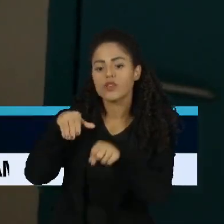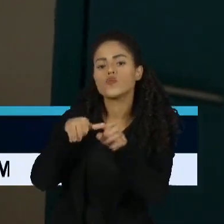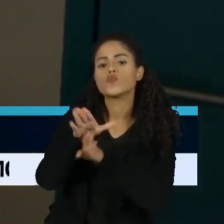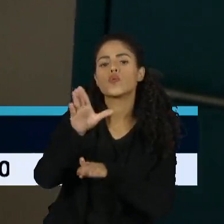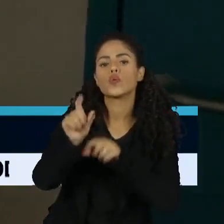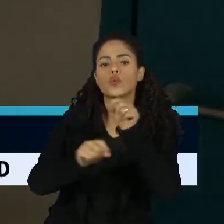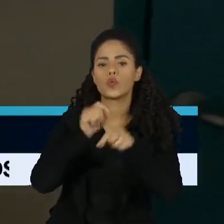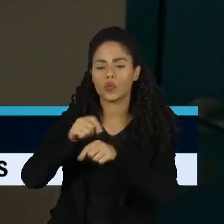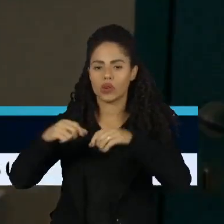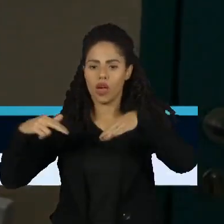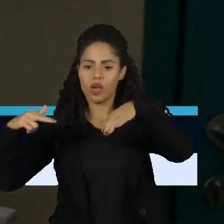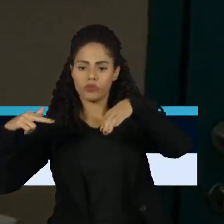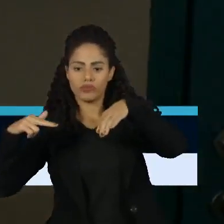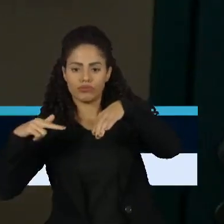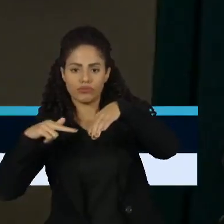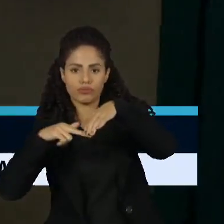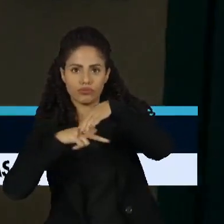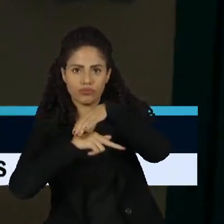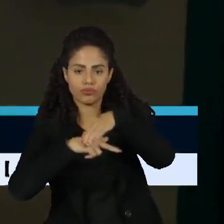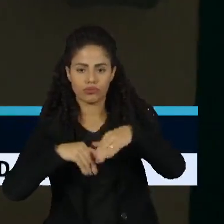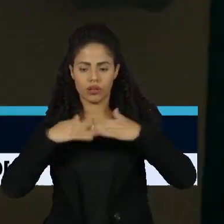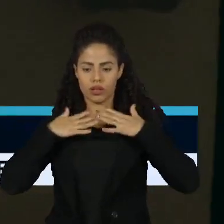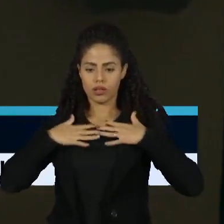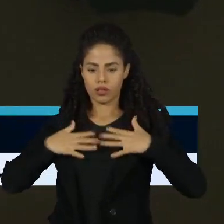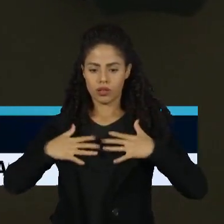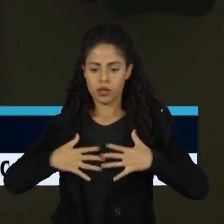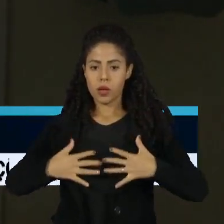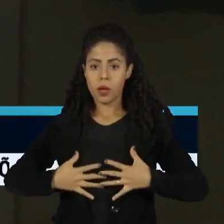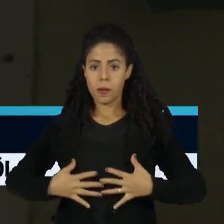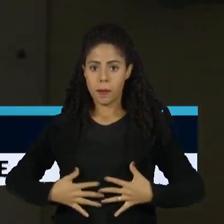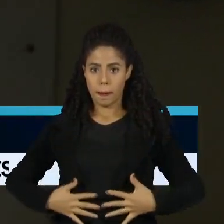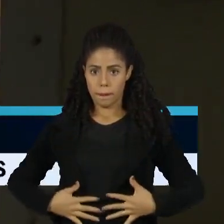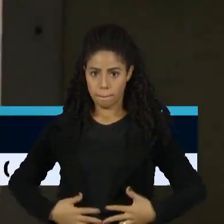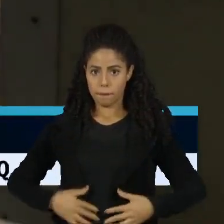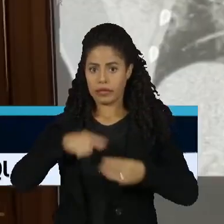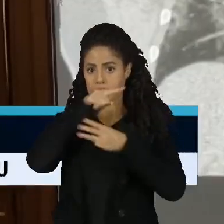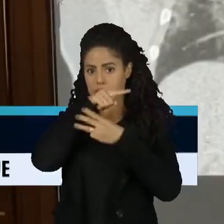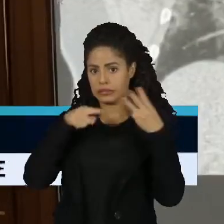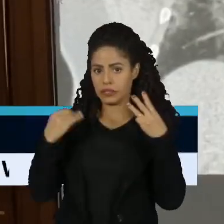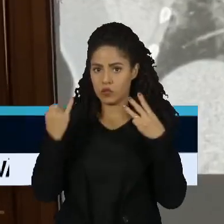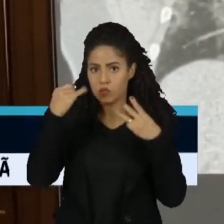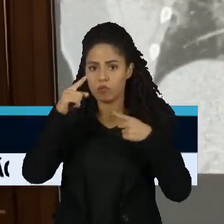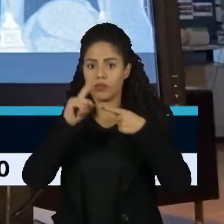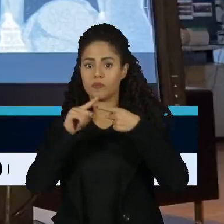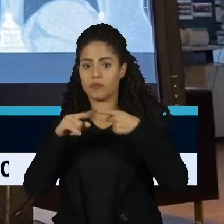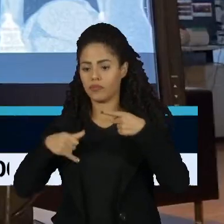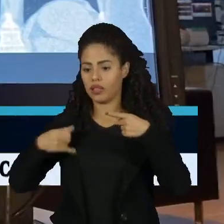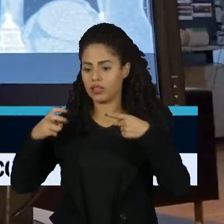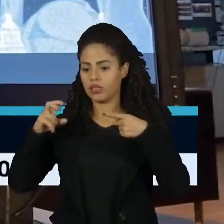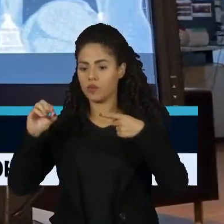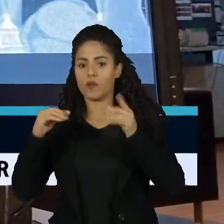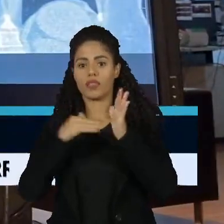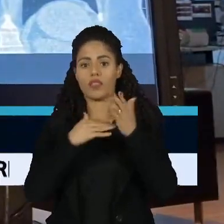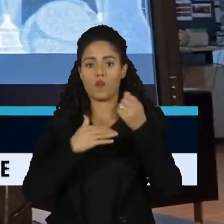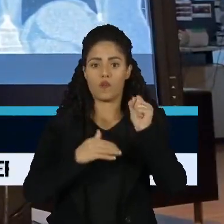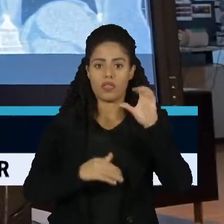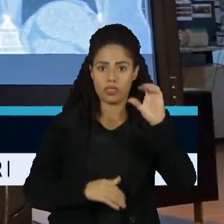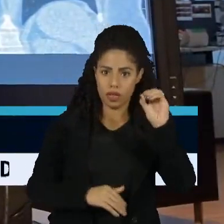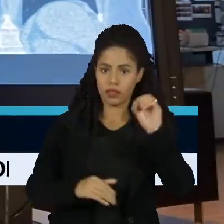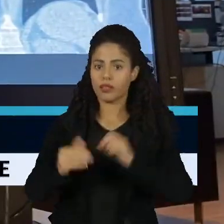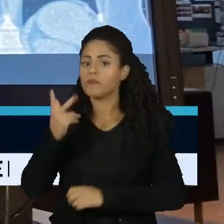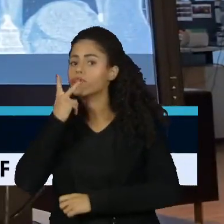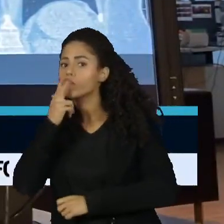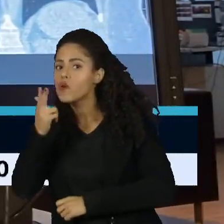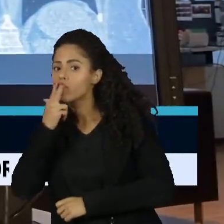uma tomografia anual do tórax para pessoas que se encaixem em três requisitos: ter entre 50 e 80 anos, ser